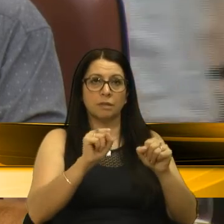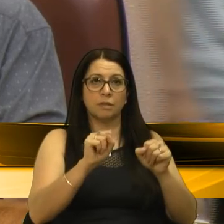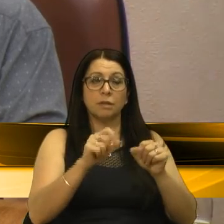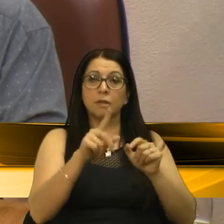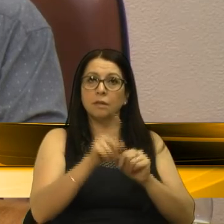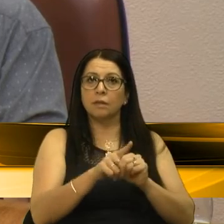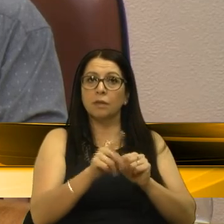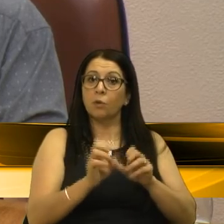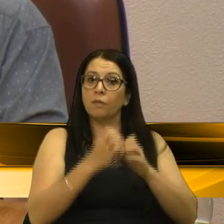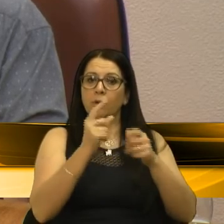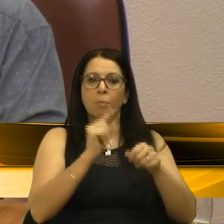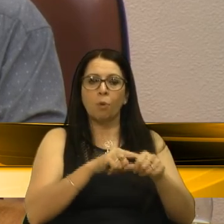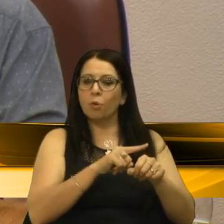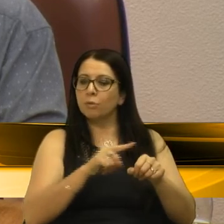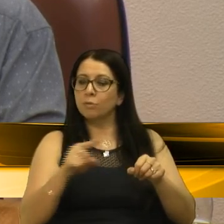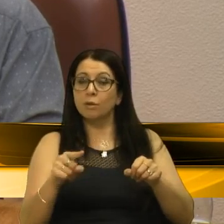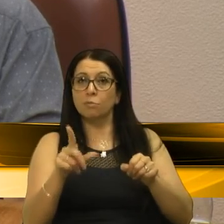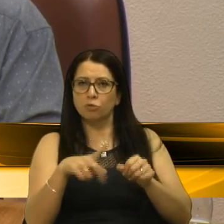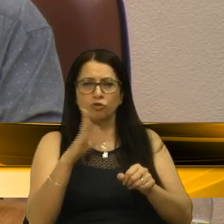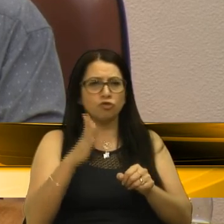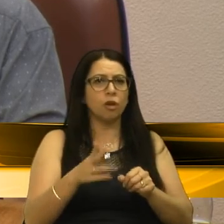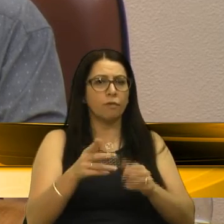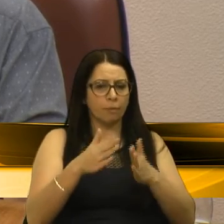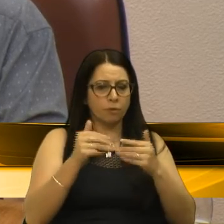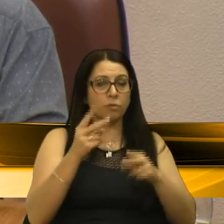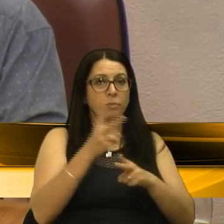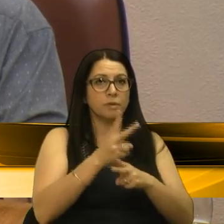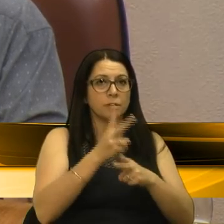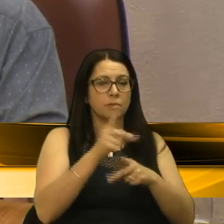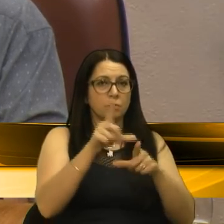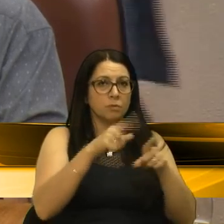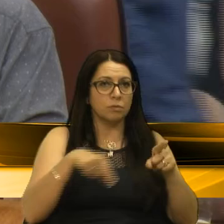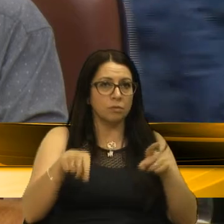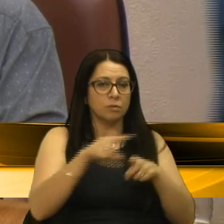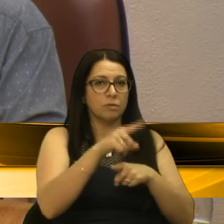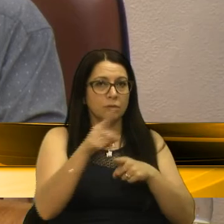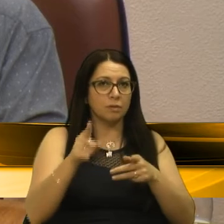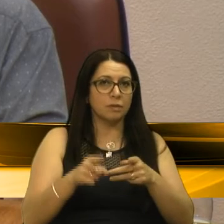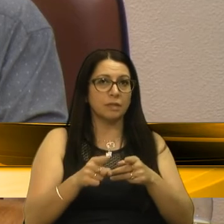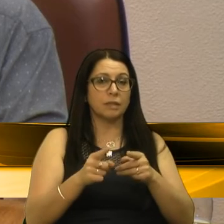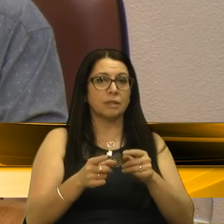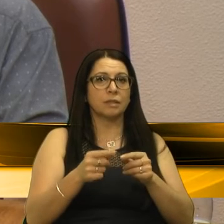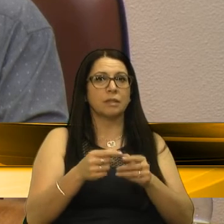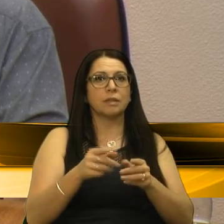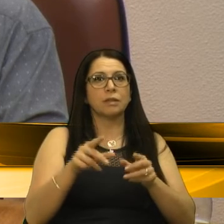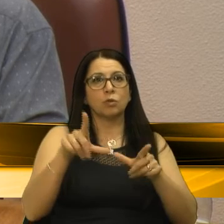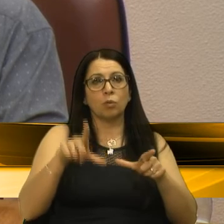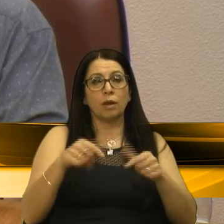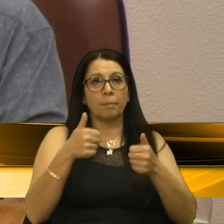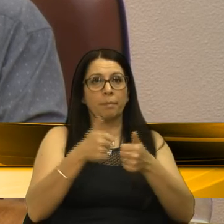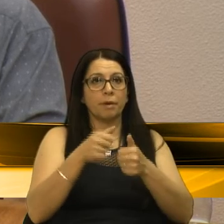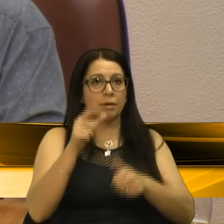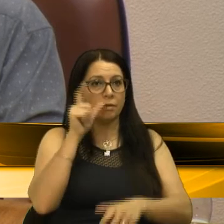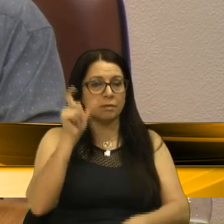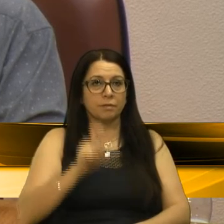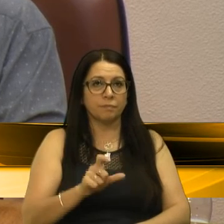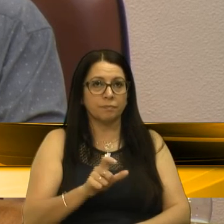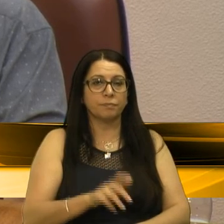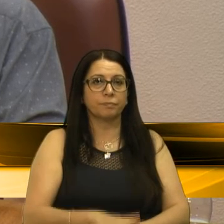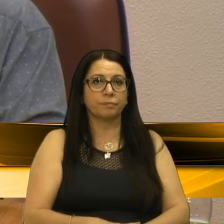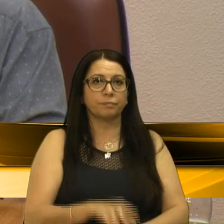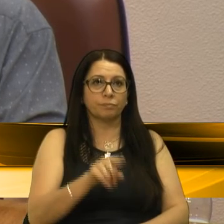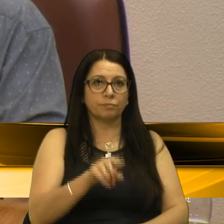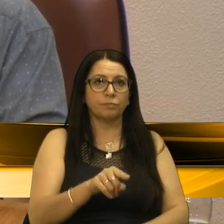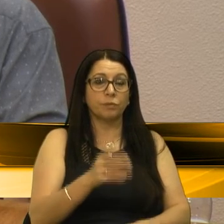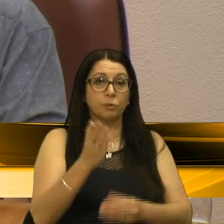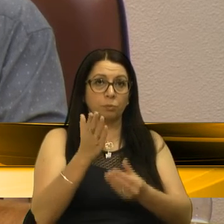informou que o evento é temporário e que já foi cedido o espaço localizado no Centro de Cultura Dr. Henrique Vaz Filho. No bojo